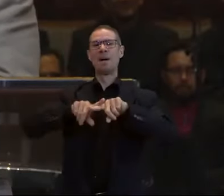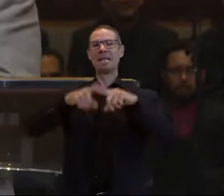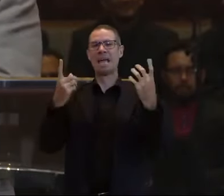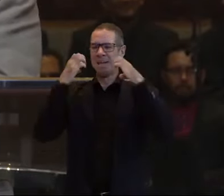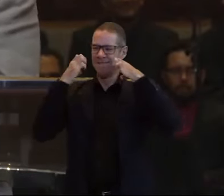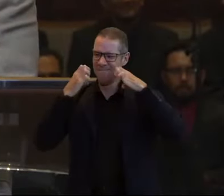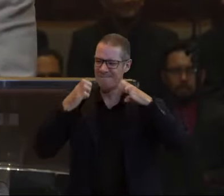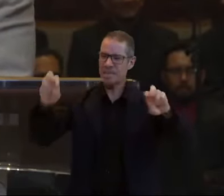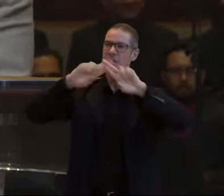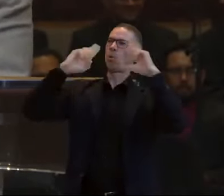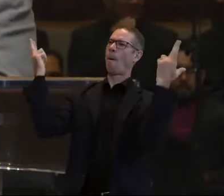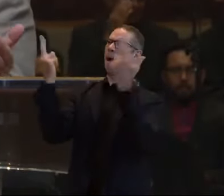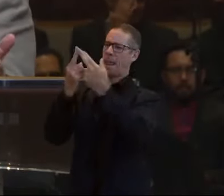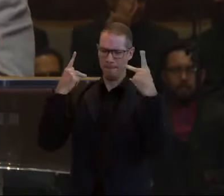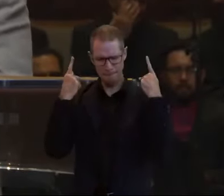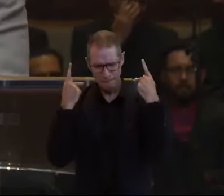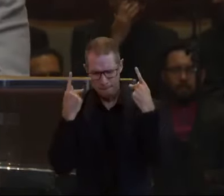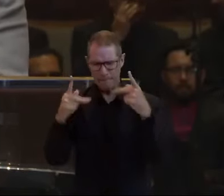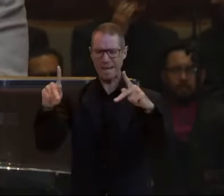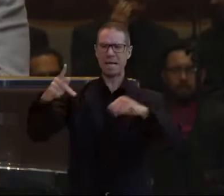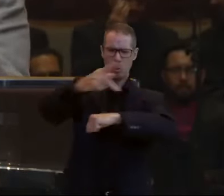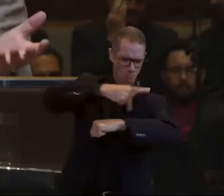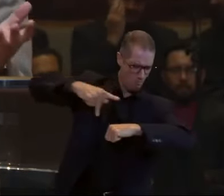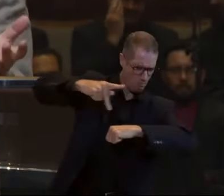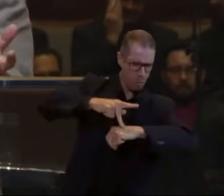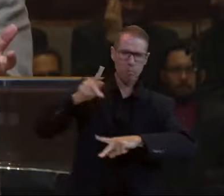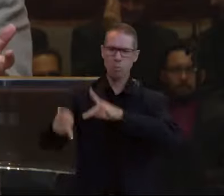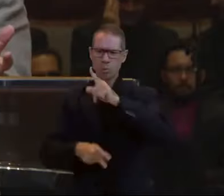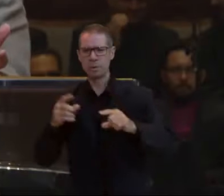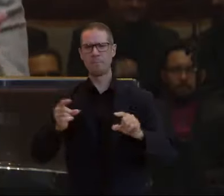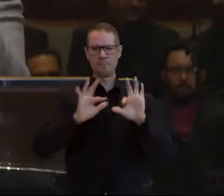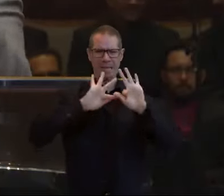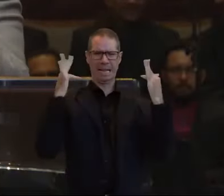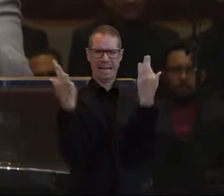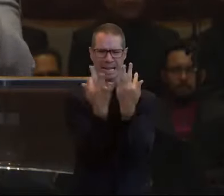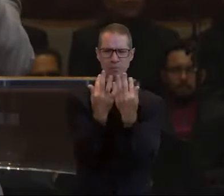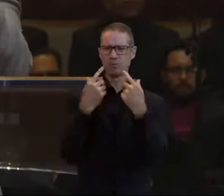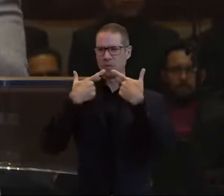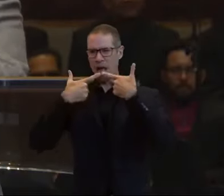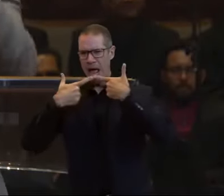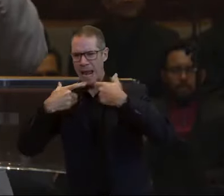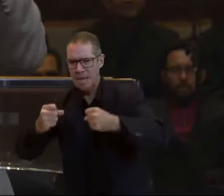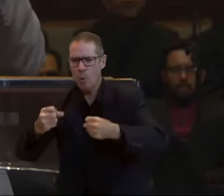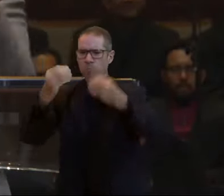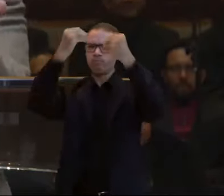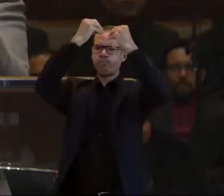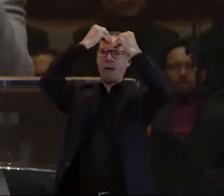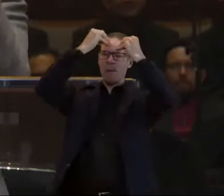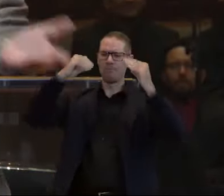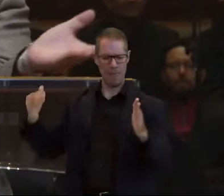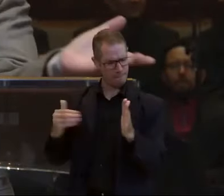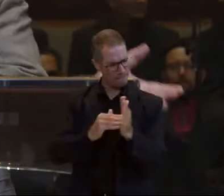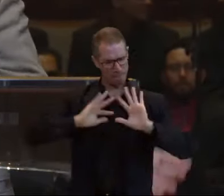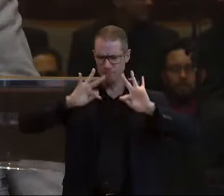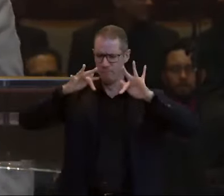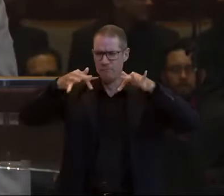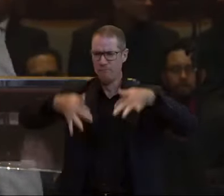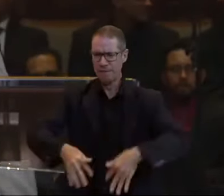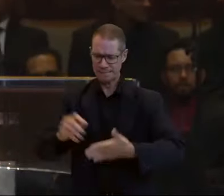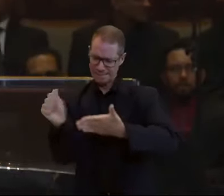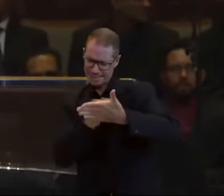o evangelho do reino for pregado a todos os povos, nações, tribos e línguas, então virá o fim. É isso que está